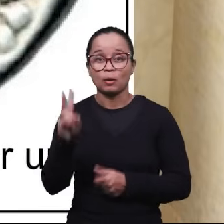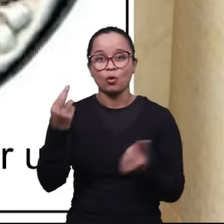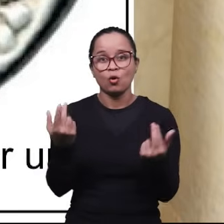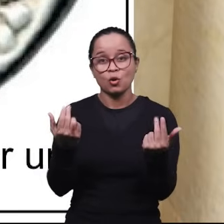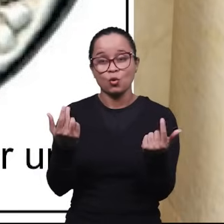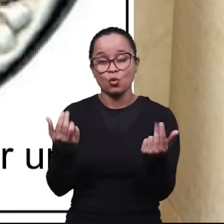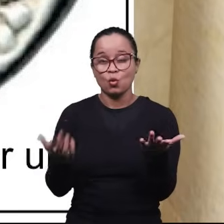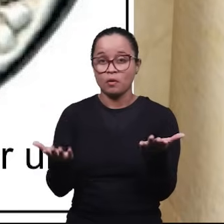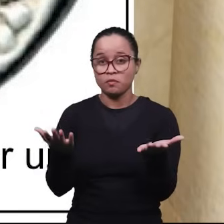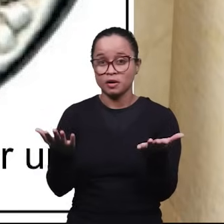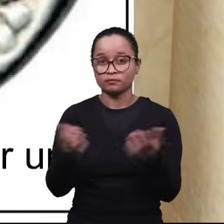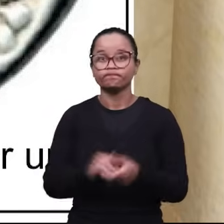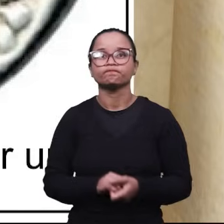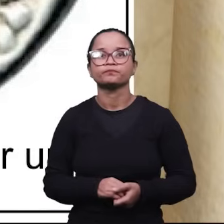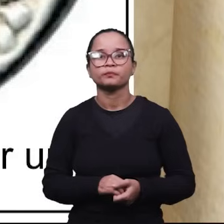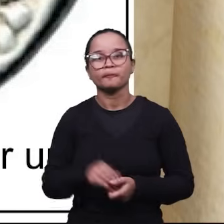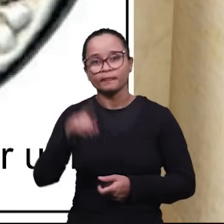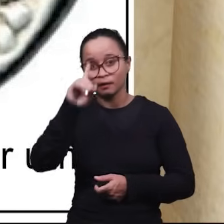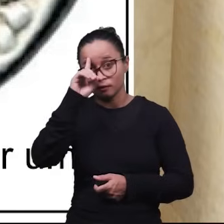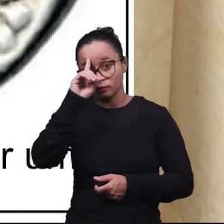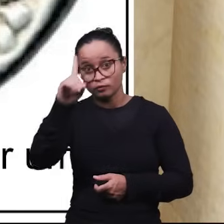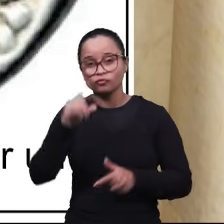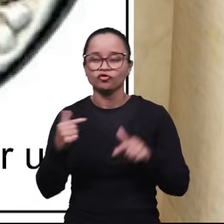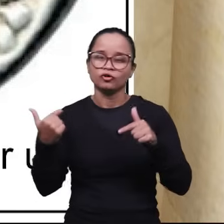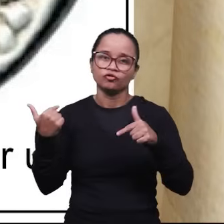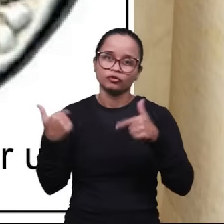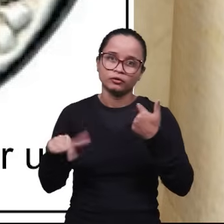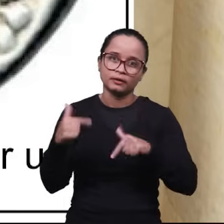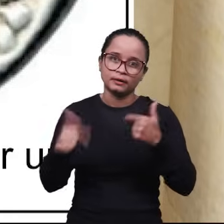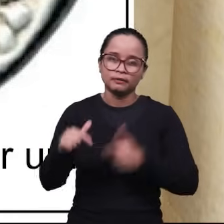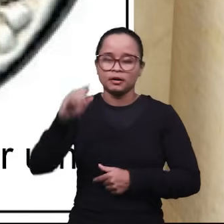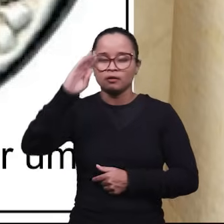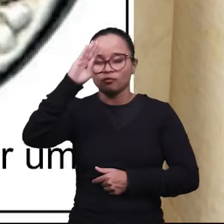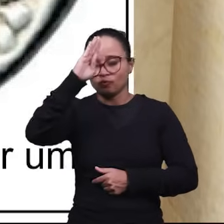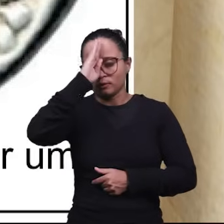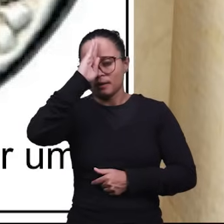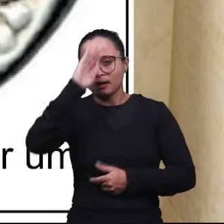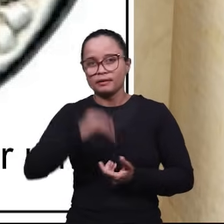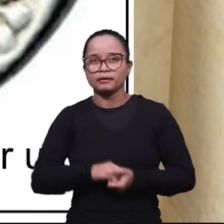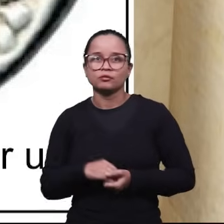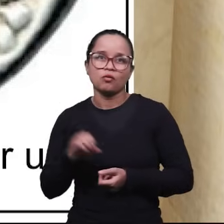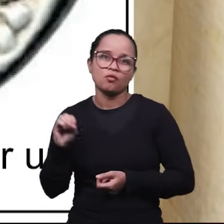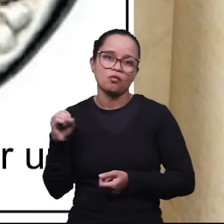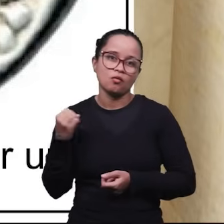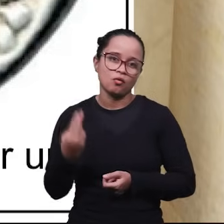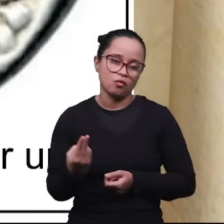valor, que era o dia de trabalho de um soldado ou de um